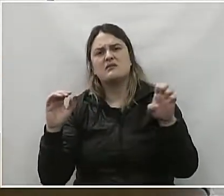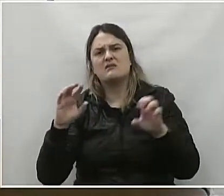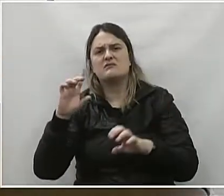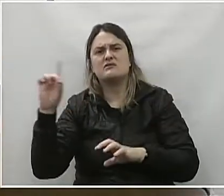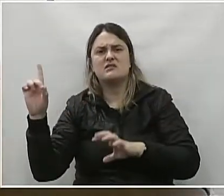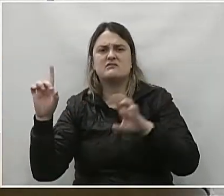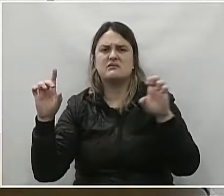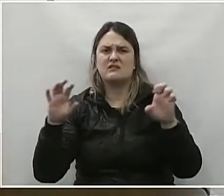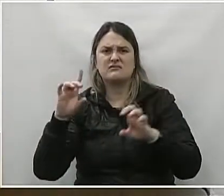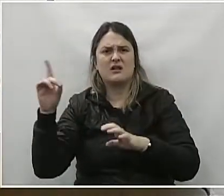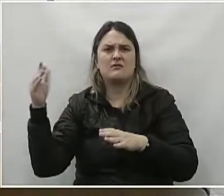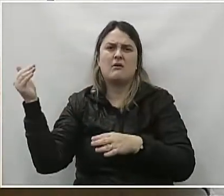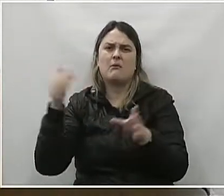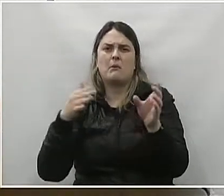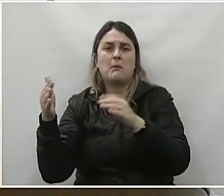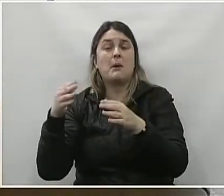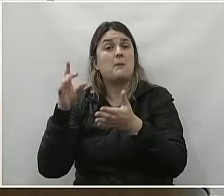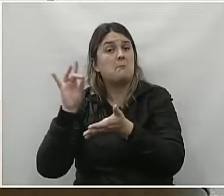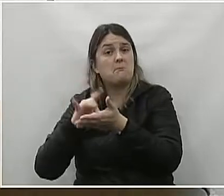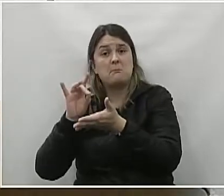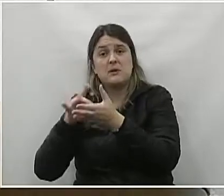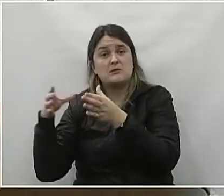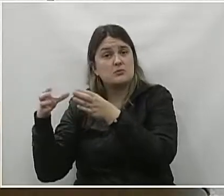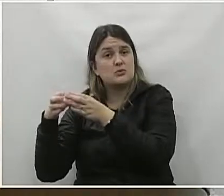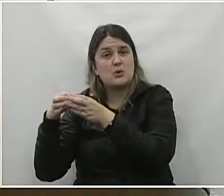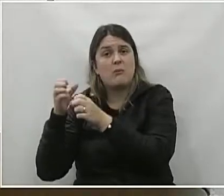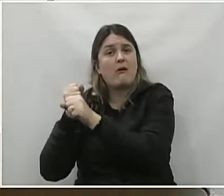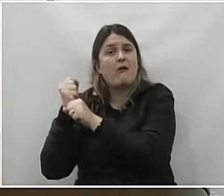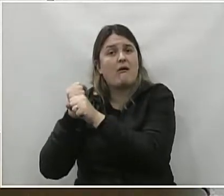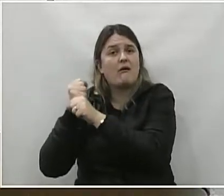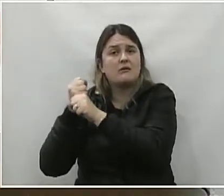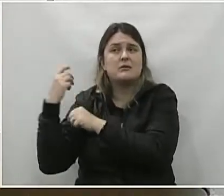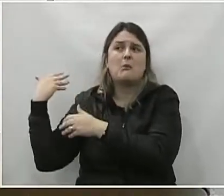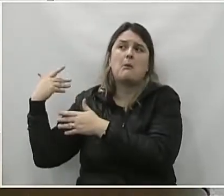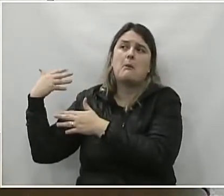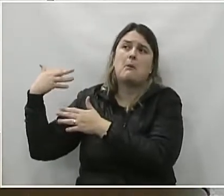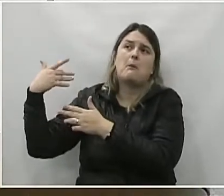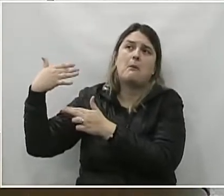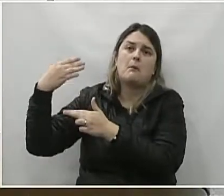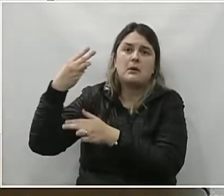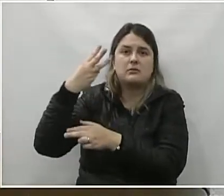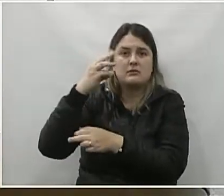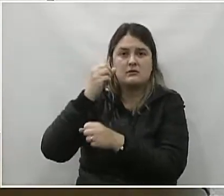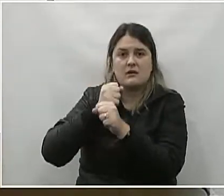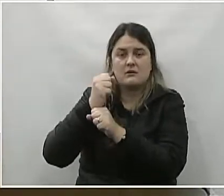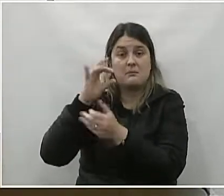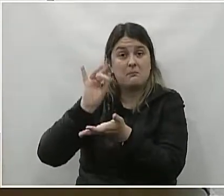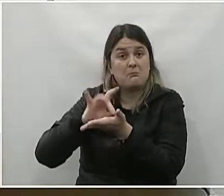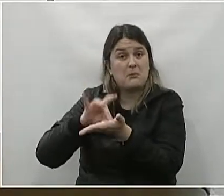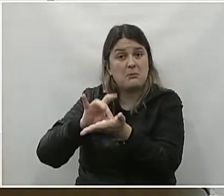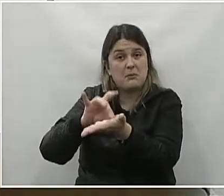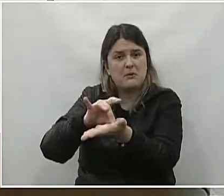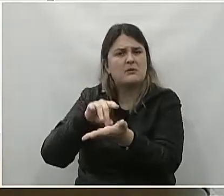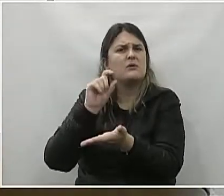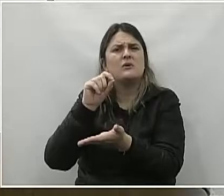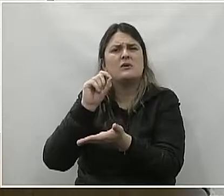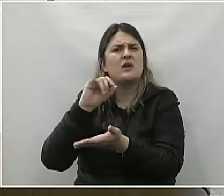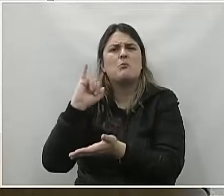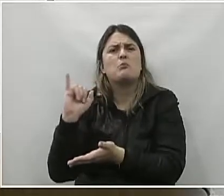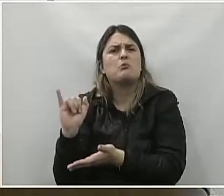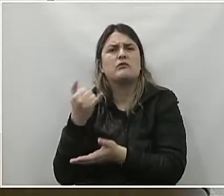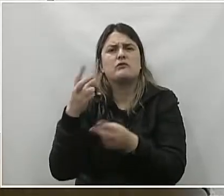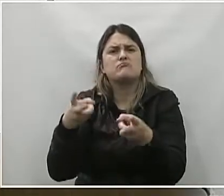entra prefeito de direita, e a panela lá é a mesma. A mesma há 30 anos. E o que nós estamos colhendo desses 30